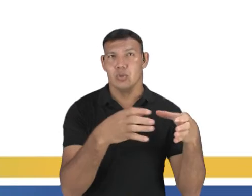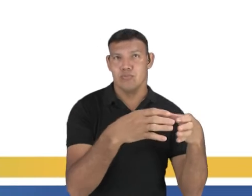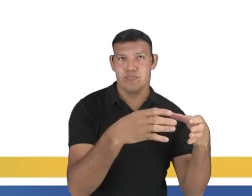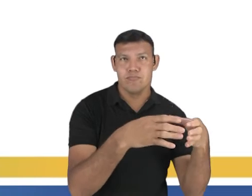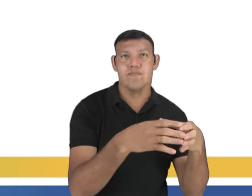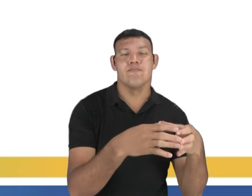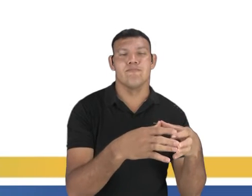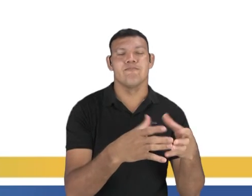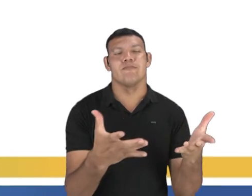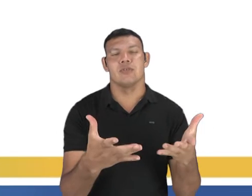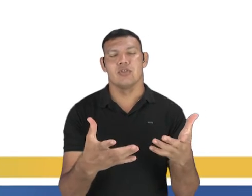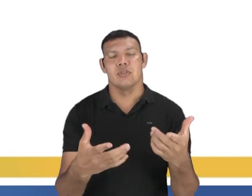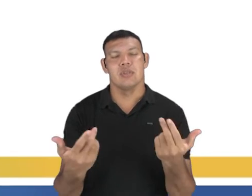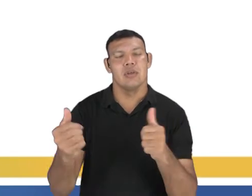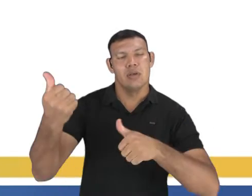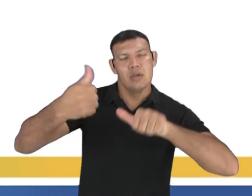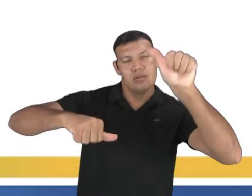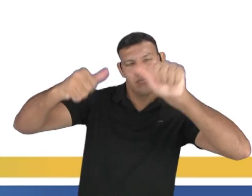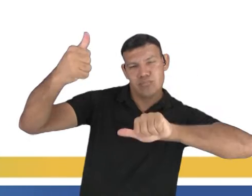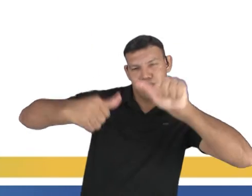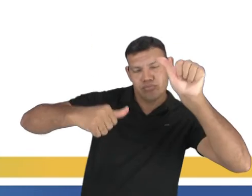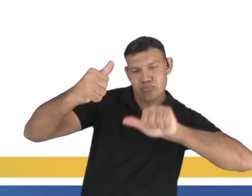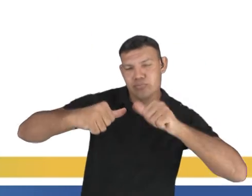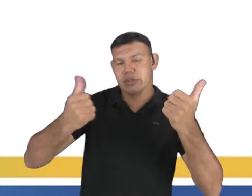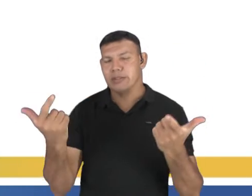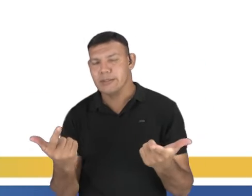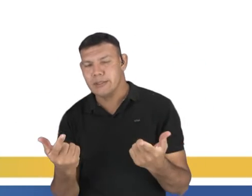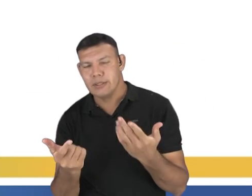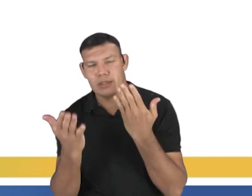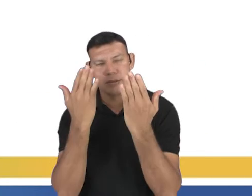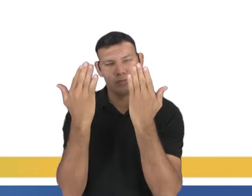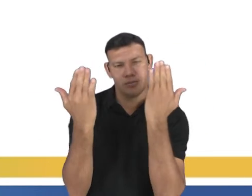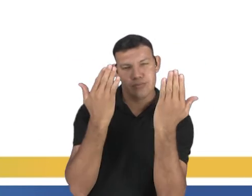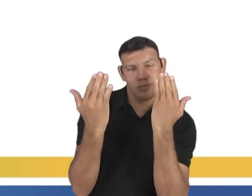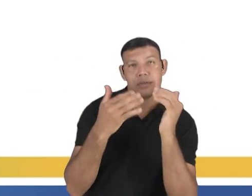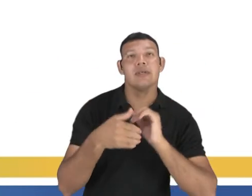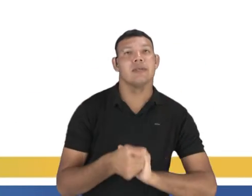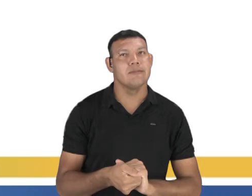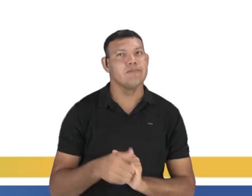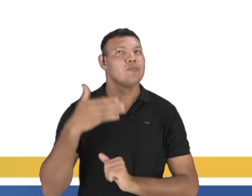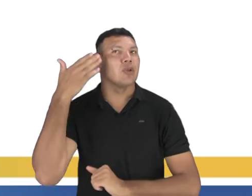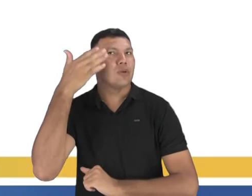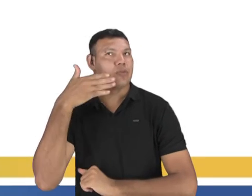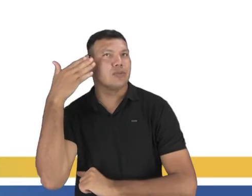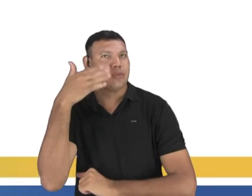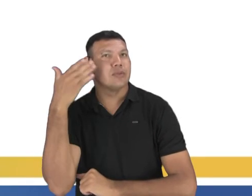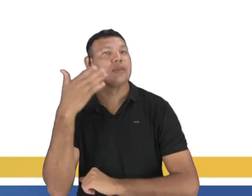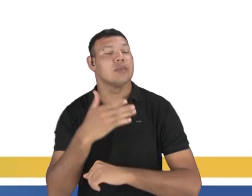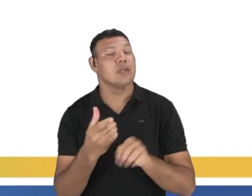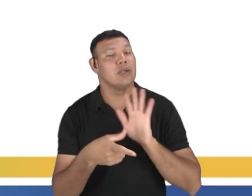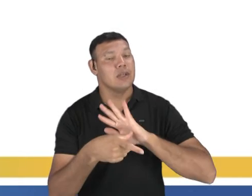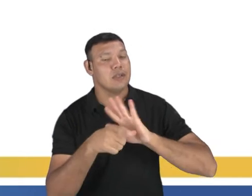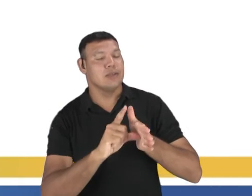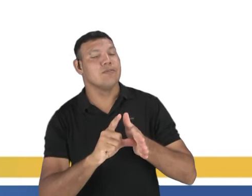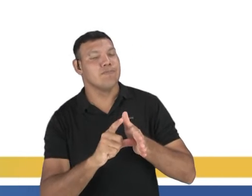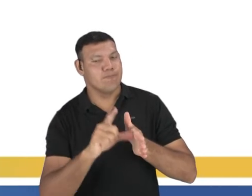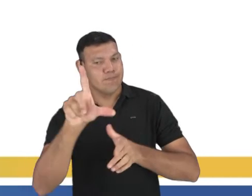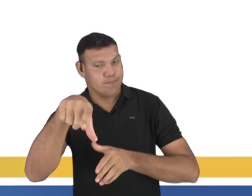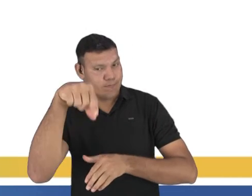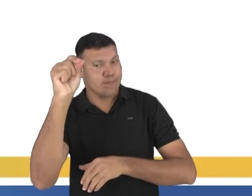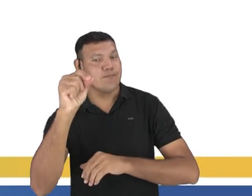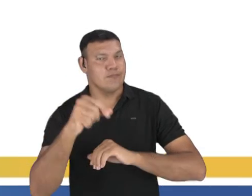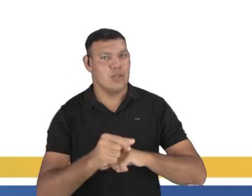de ponderação e análise, permeado pelo discurso que antecede a decisão. Ou seja,